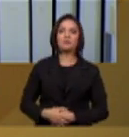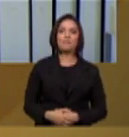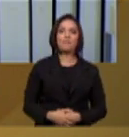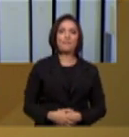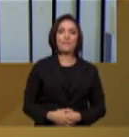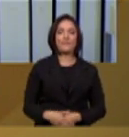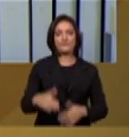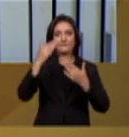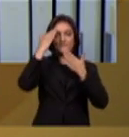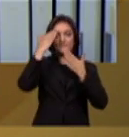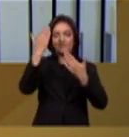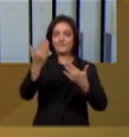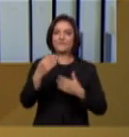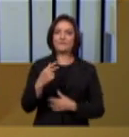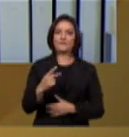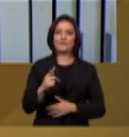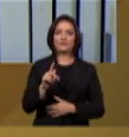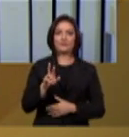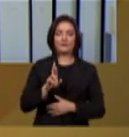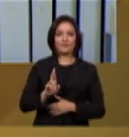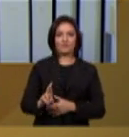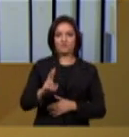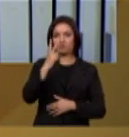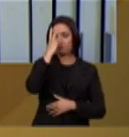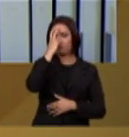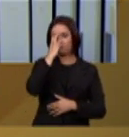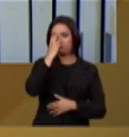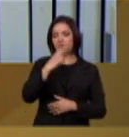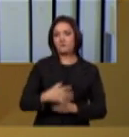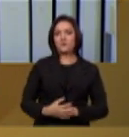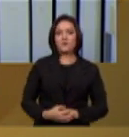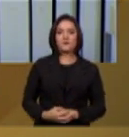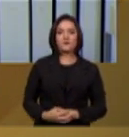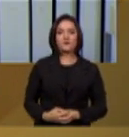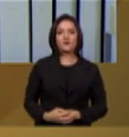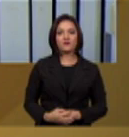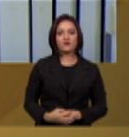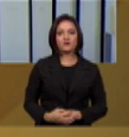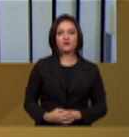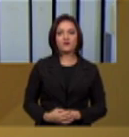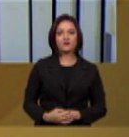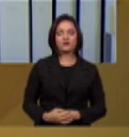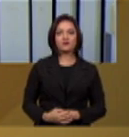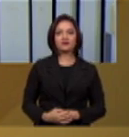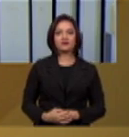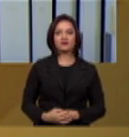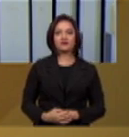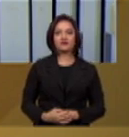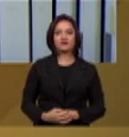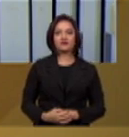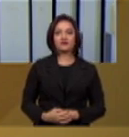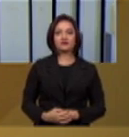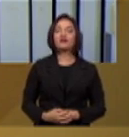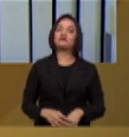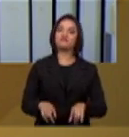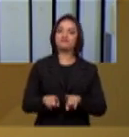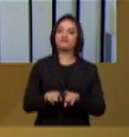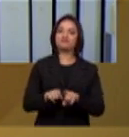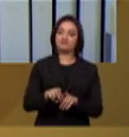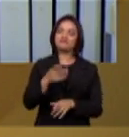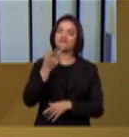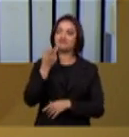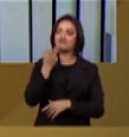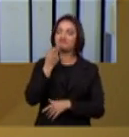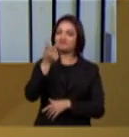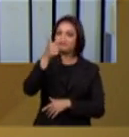Agradeço ao Procurador-Geral da República, doutor Augusto Aras, e mais uma vez renovo os nossos